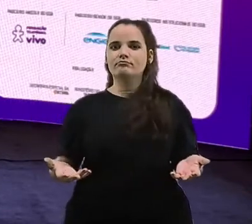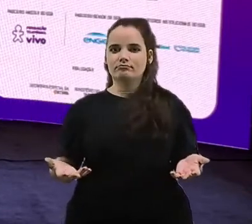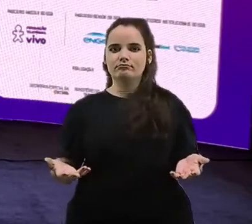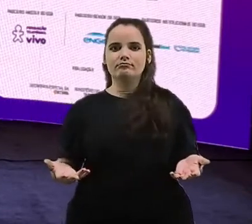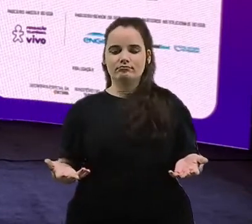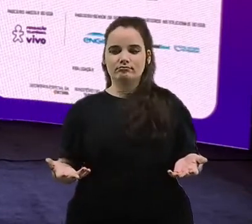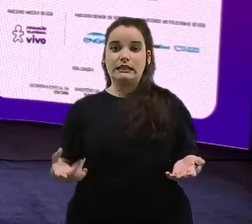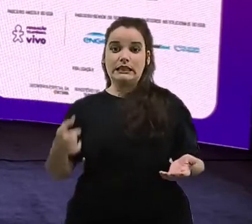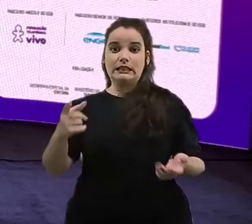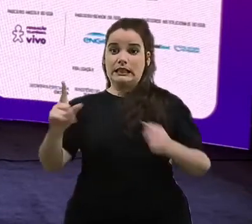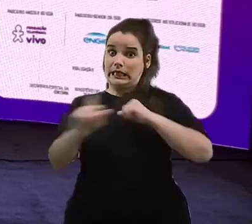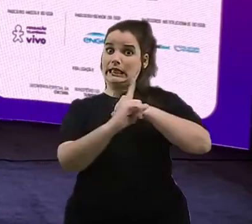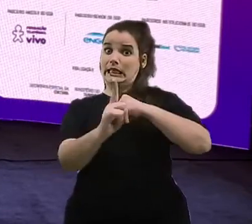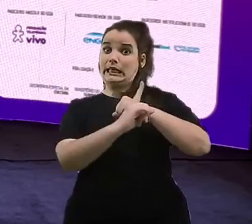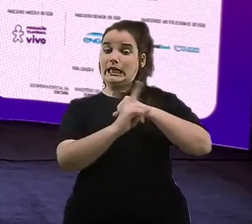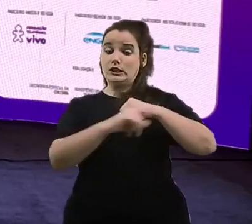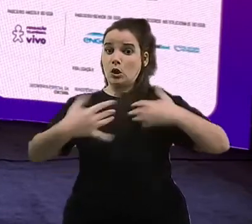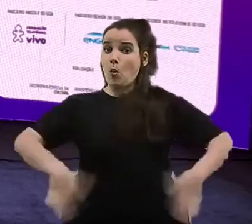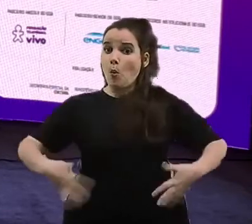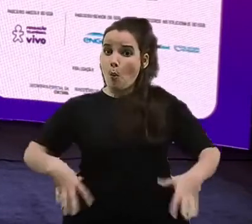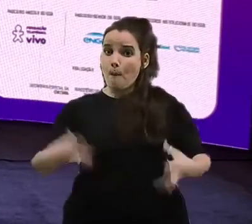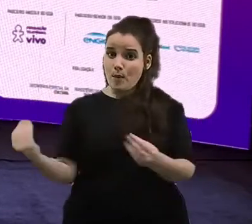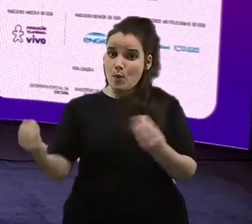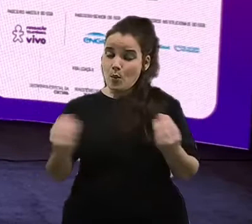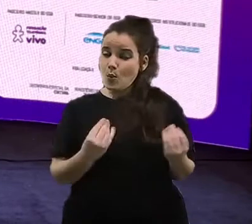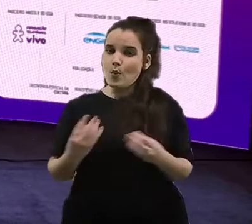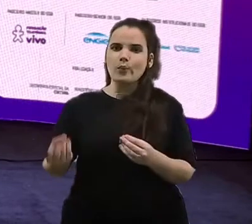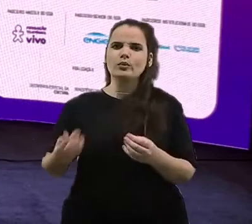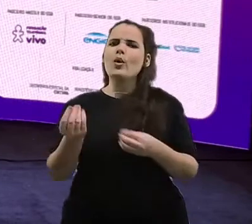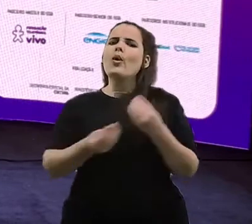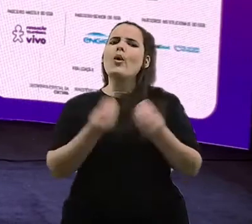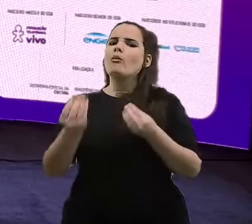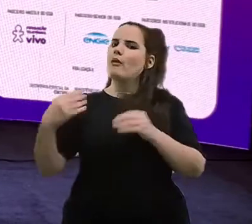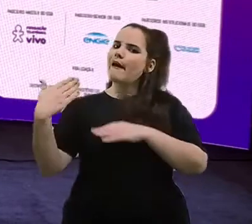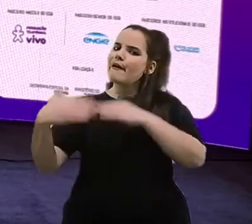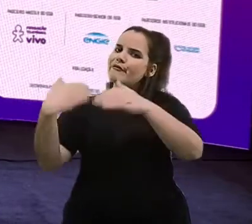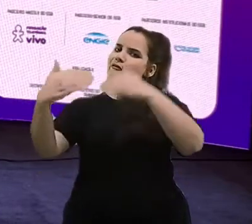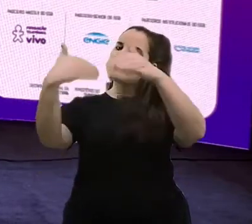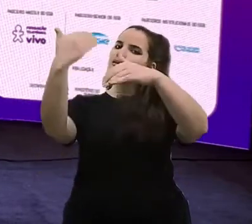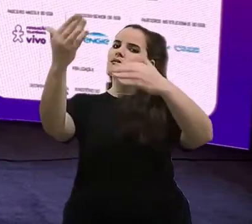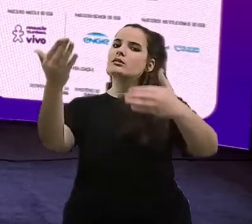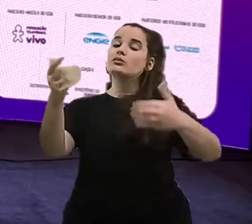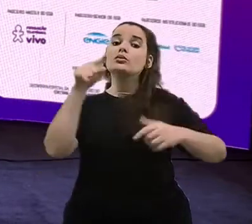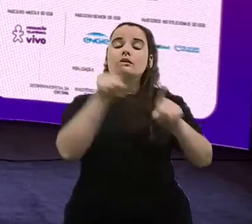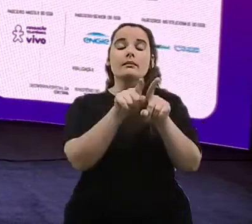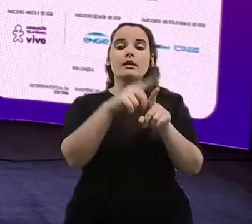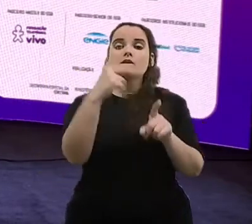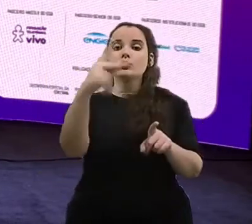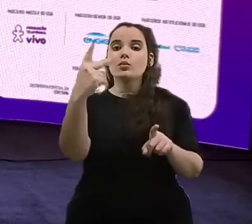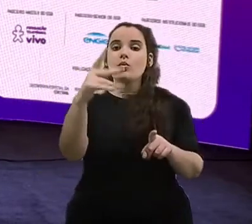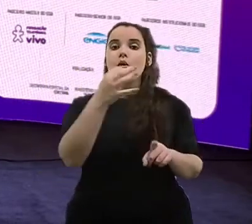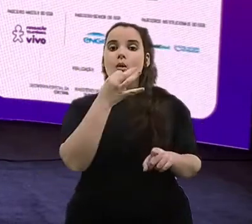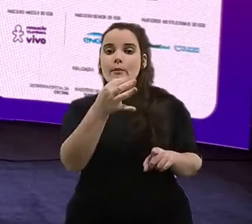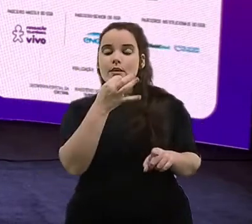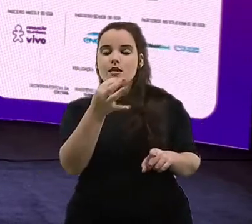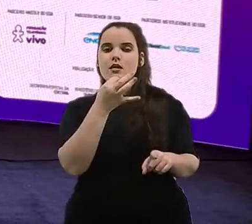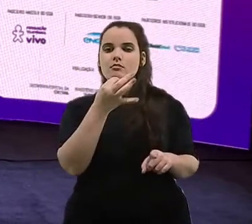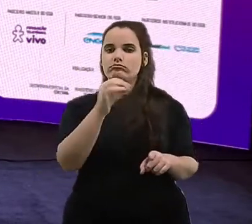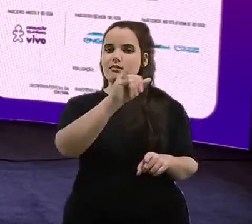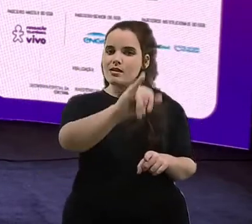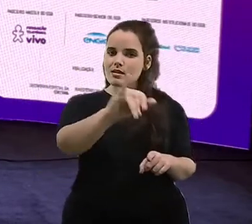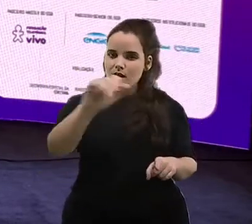vocês têm, como é que isso vai evoluindo, como é que você também enxerga, Thiago, a questão da inteligência artificial para